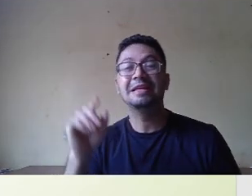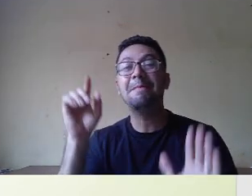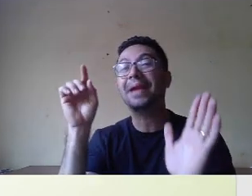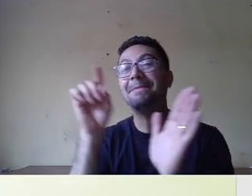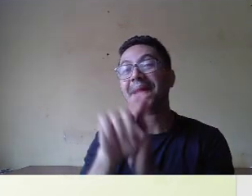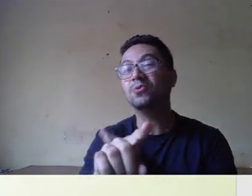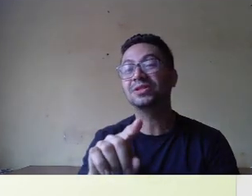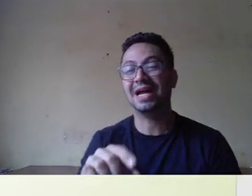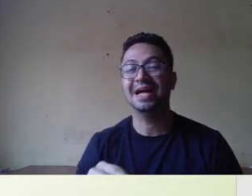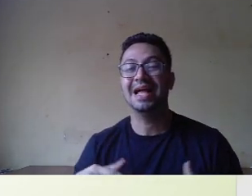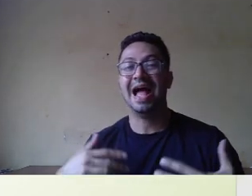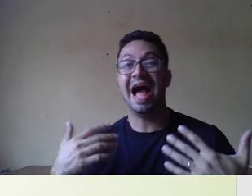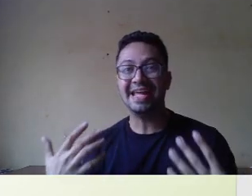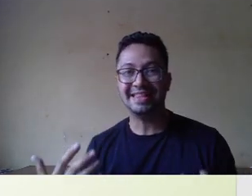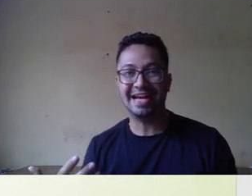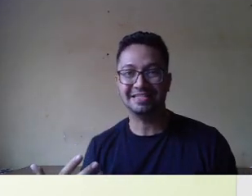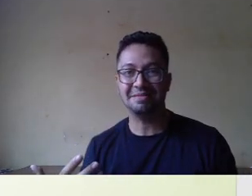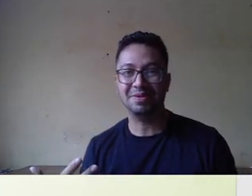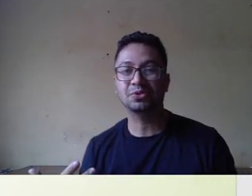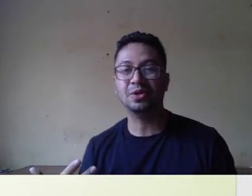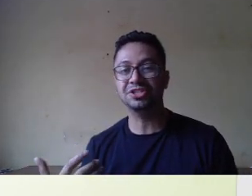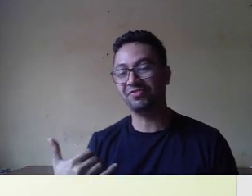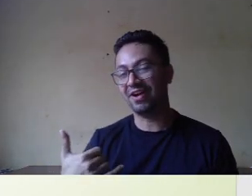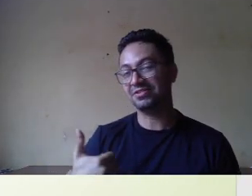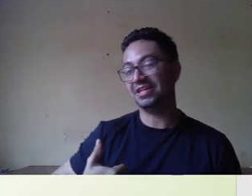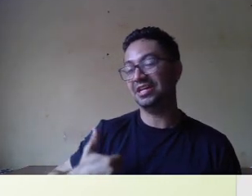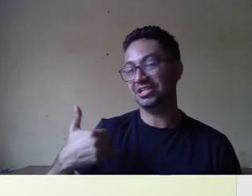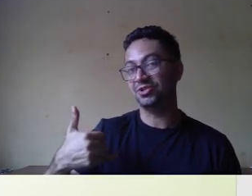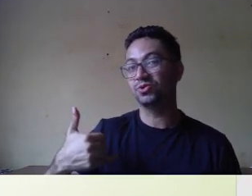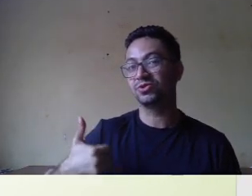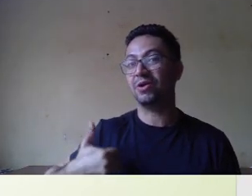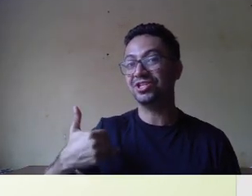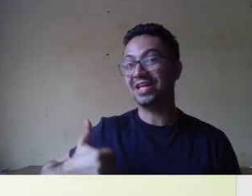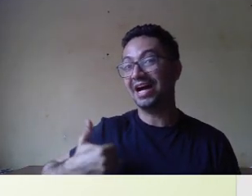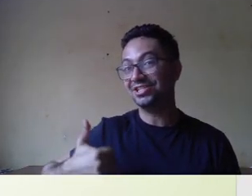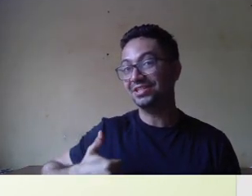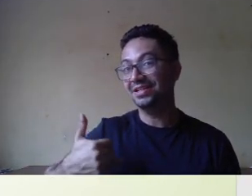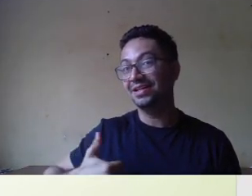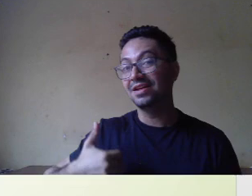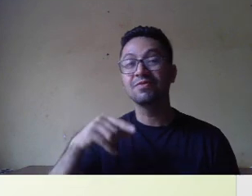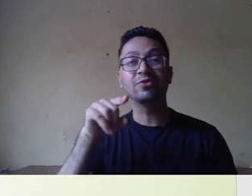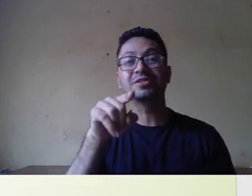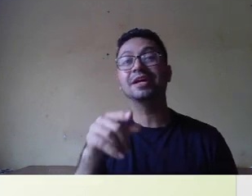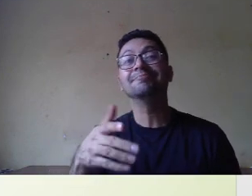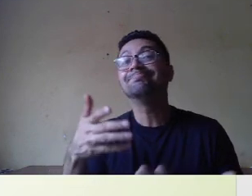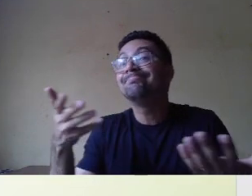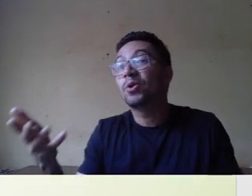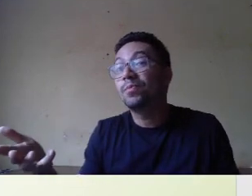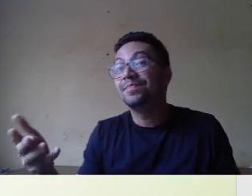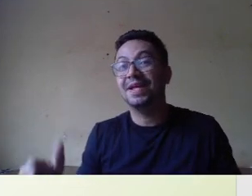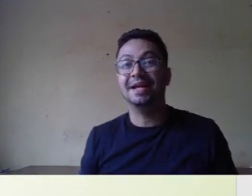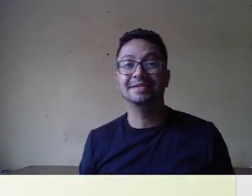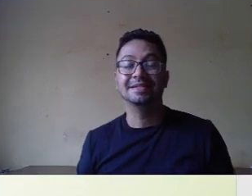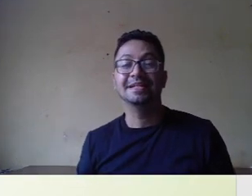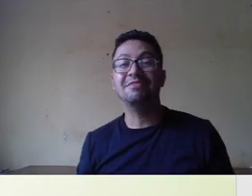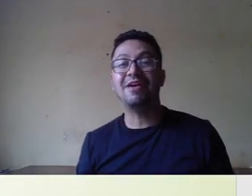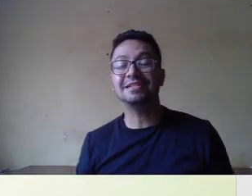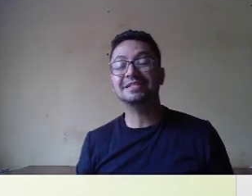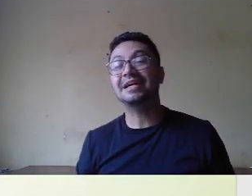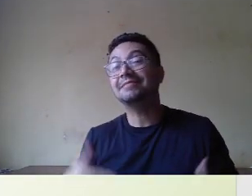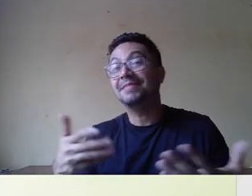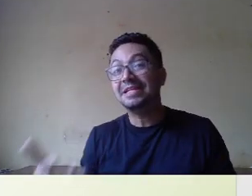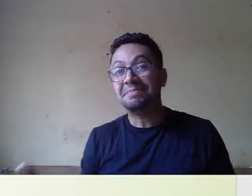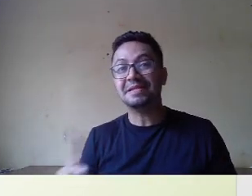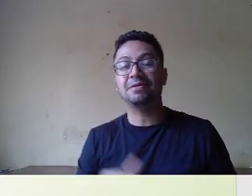sabe que para perguntar a idade da pessoa, a gente faz o seguinte, a gente usa o sinal de idade, você, né? E